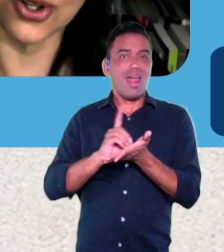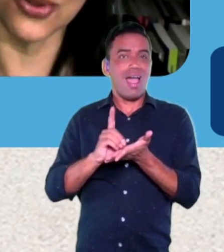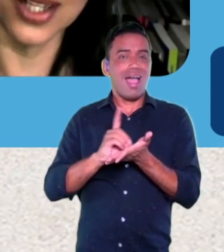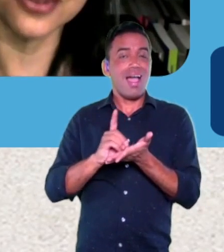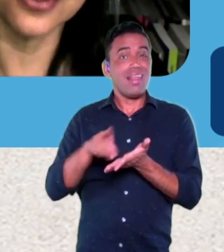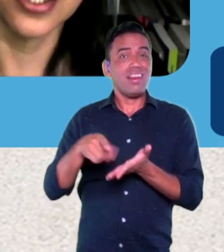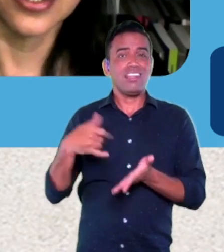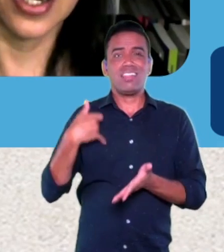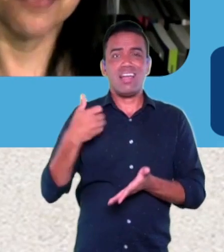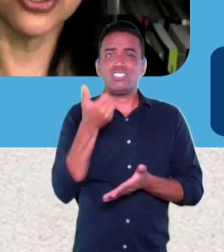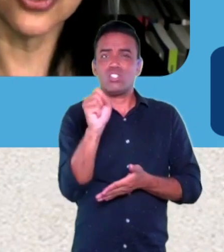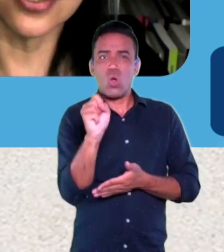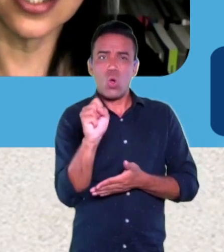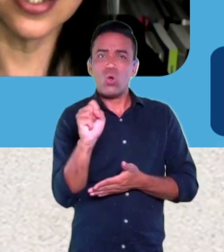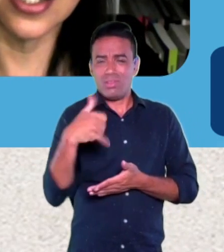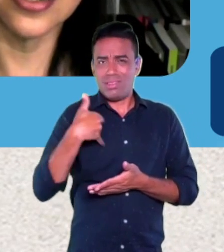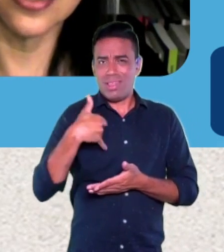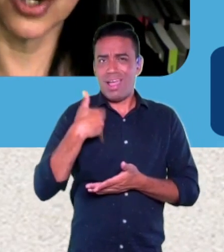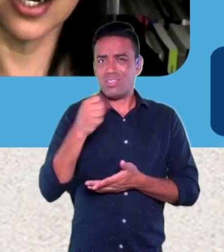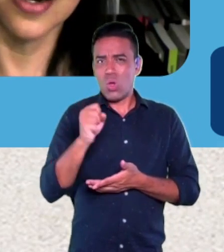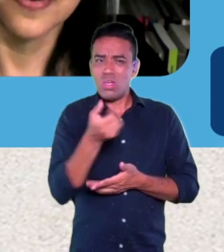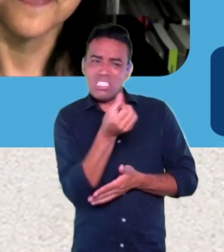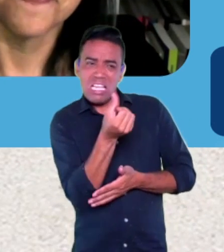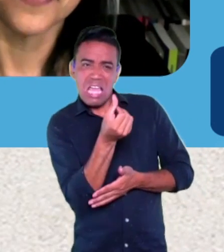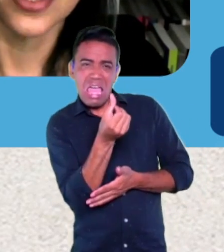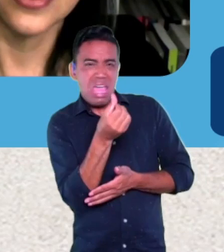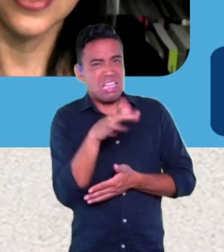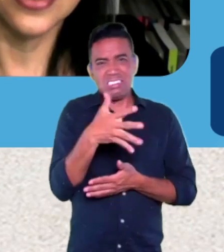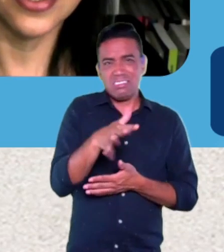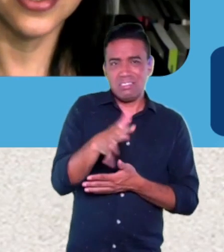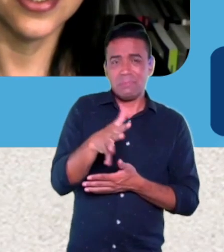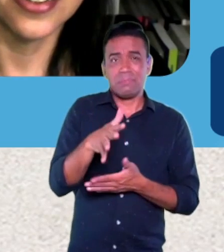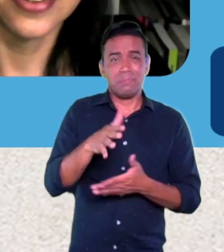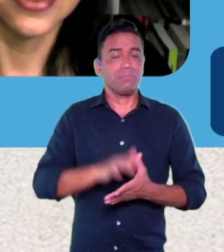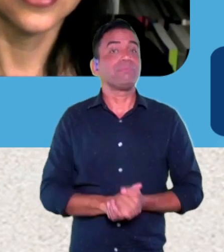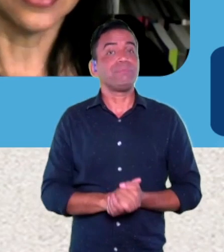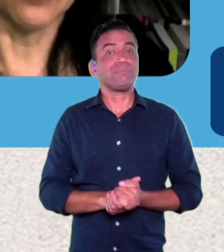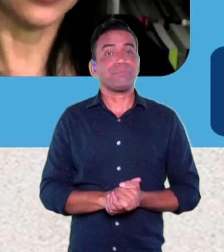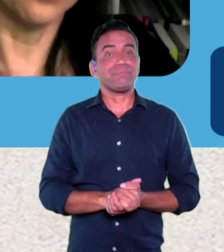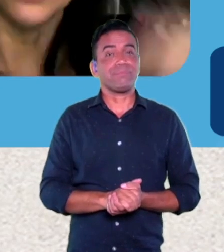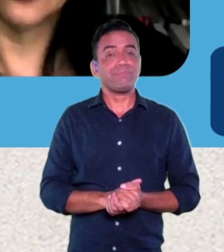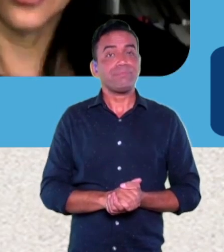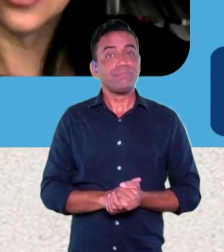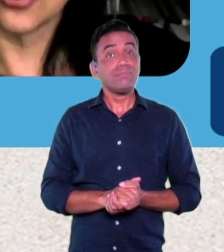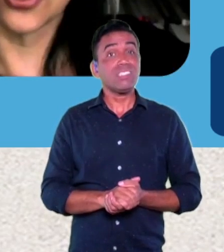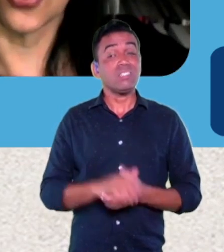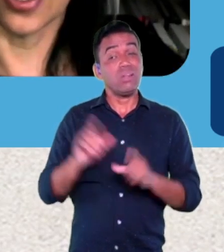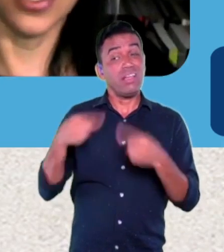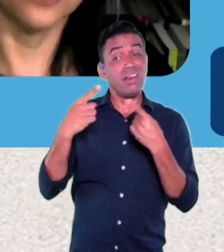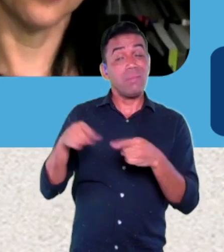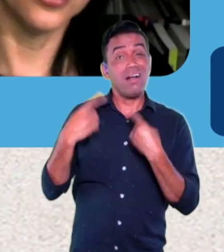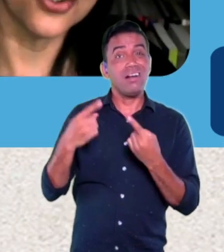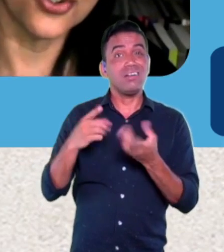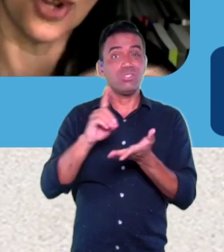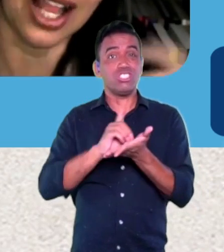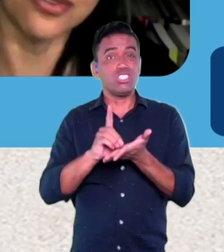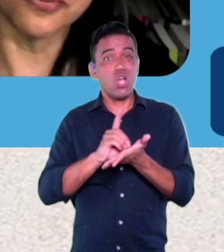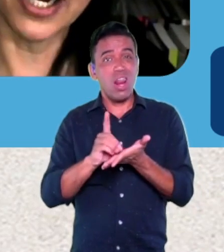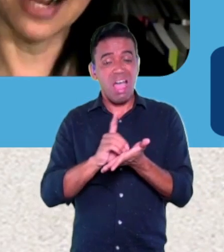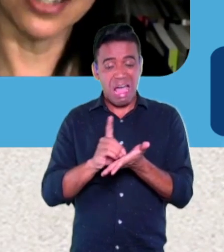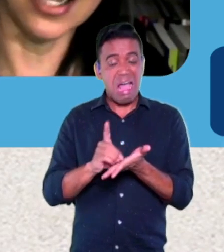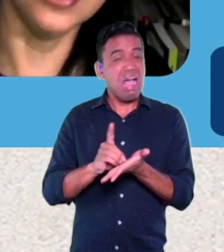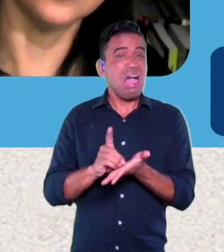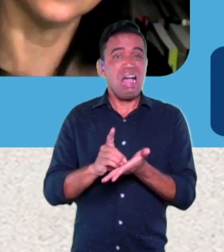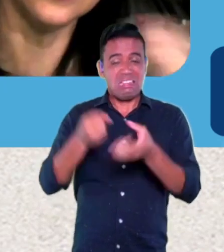jovem de 18 anos, na época eu tinha 16, por aí, e ele estava reclamando aí de dicionário, falando que o dicionário